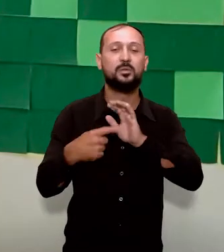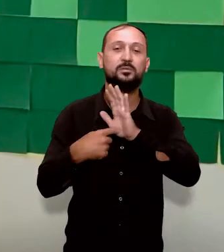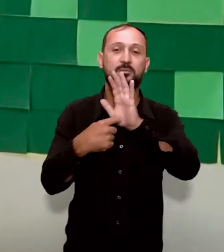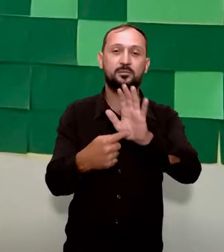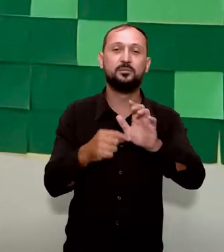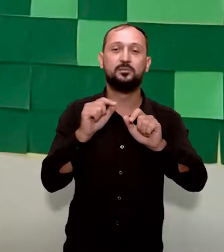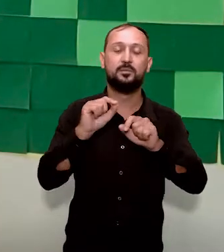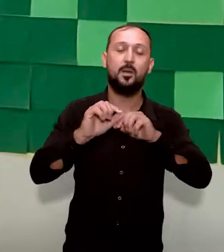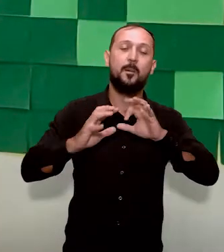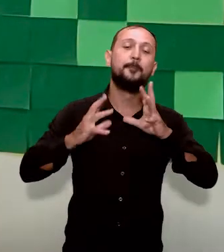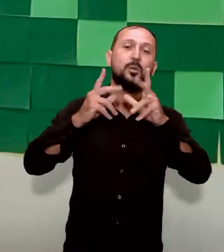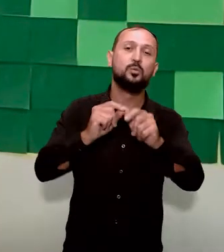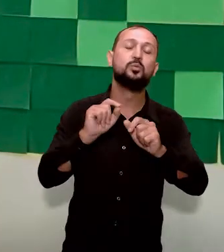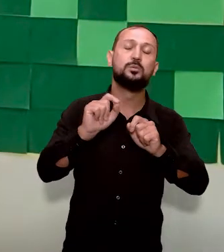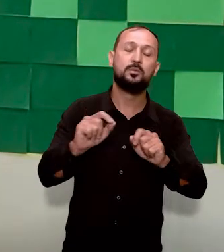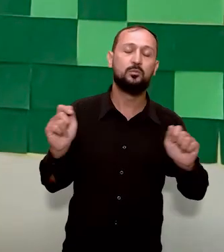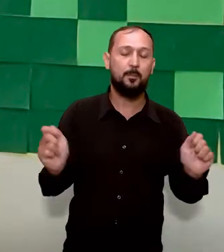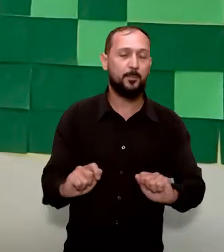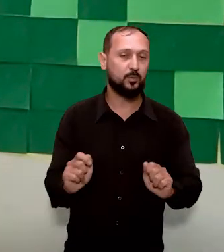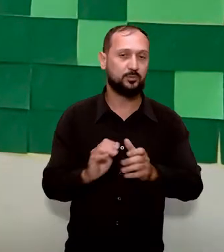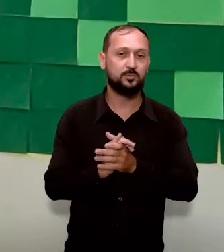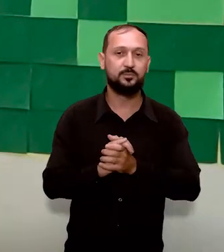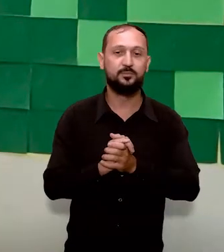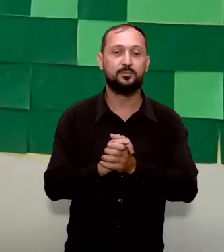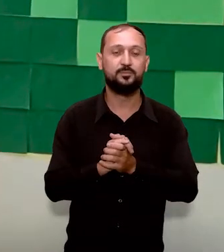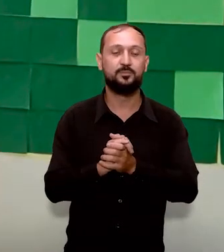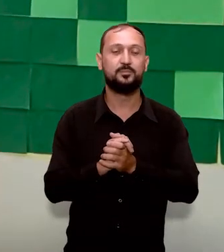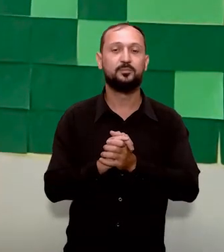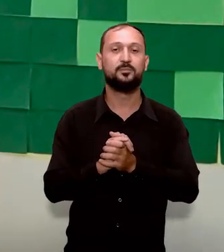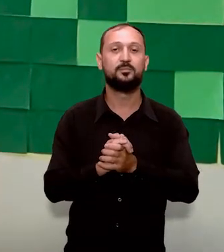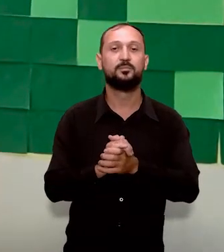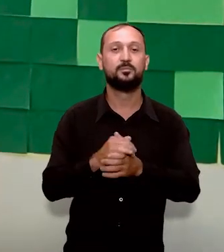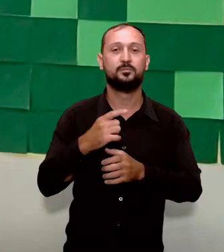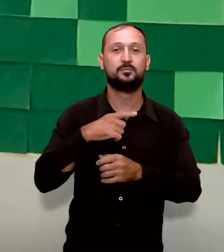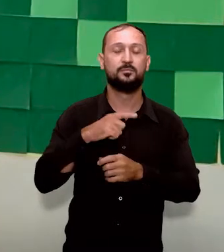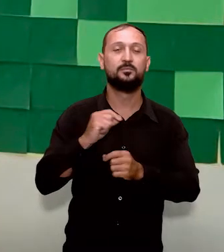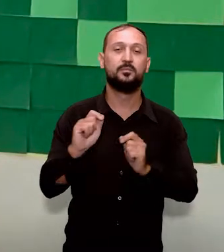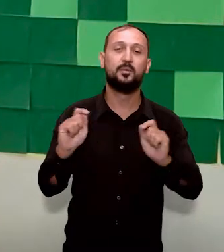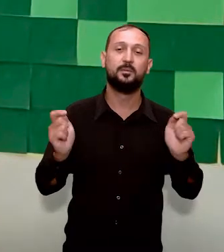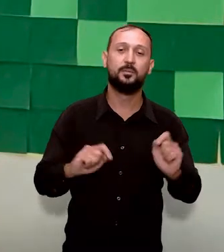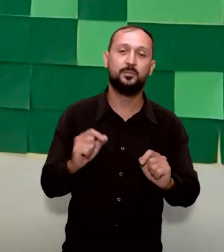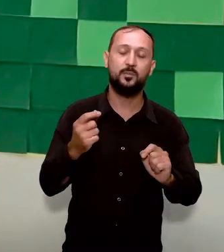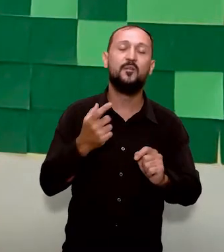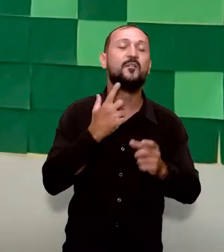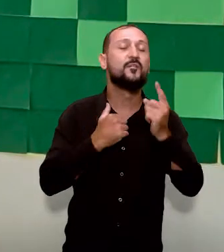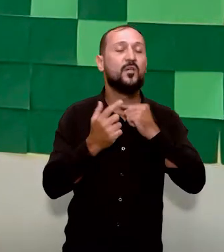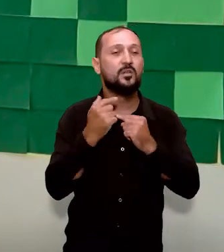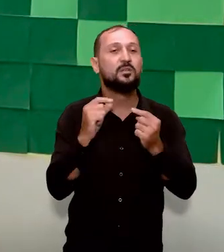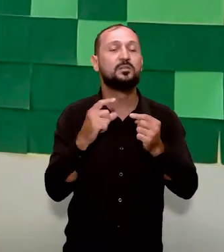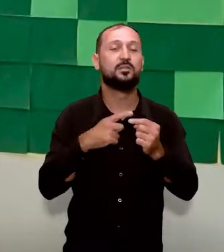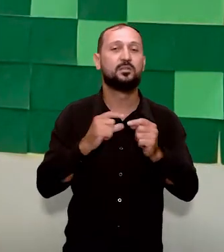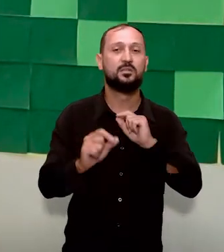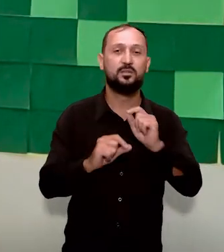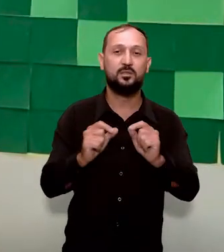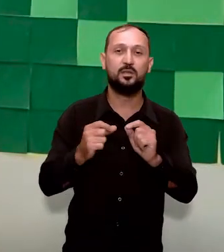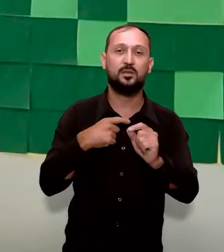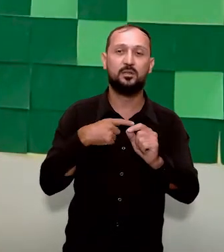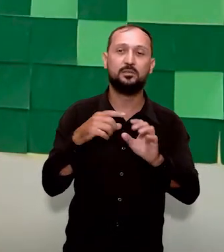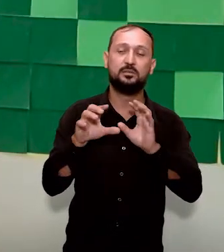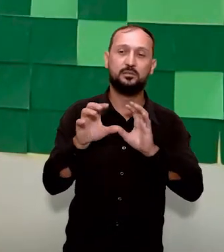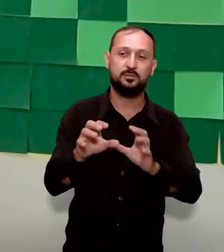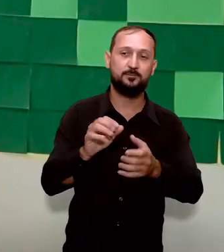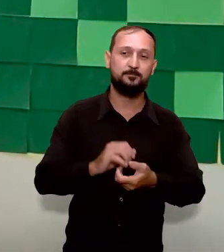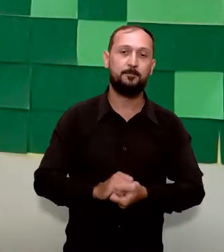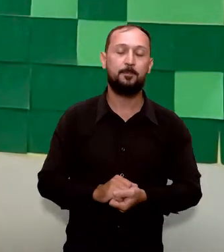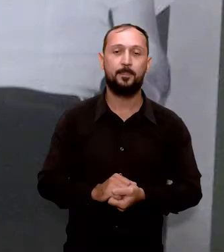pode ser espalhado para todos e que tudo é possível, desde que haja uma boa vontade, desde que haja